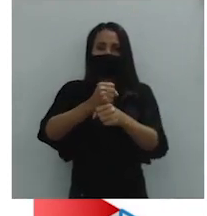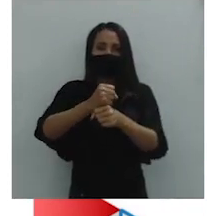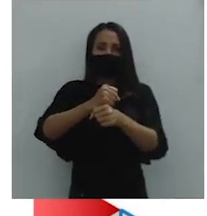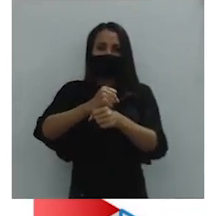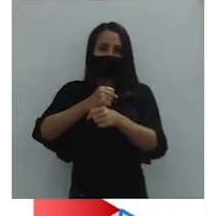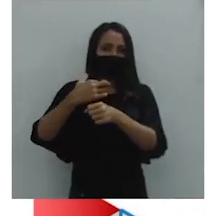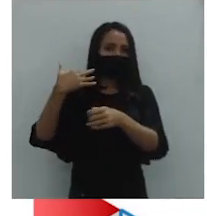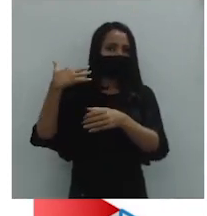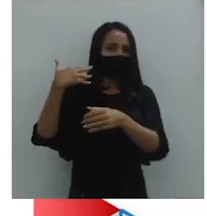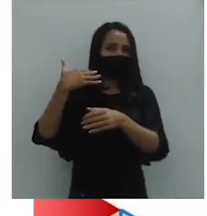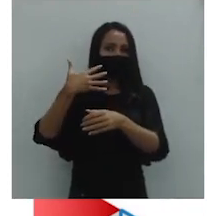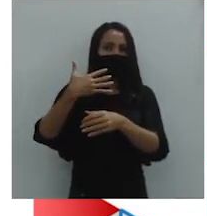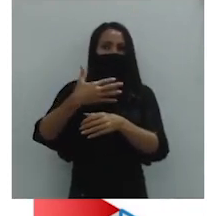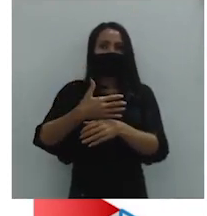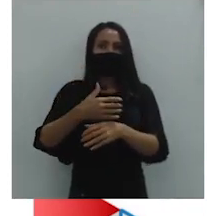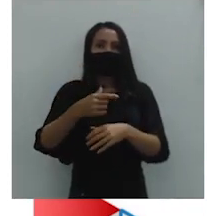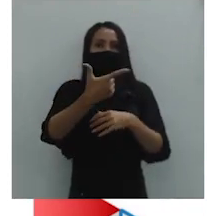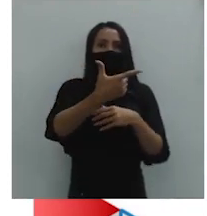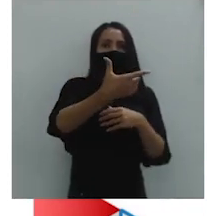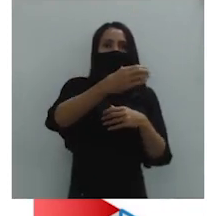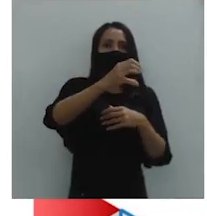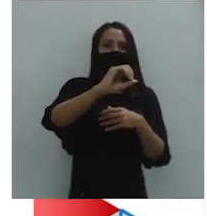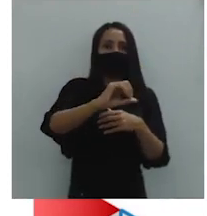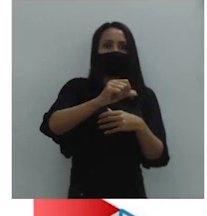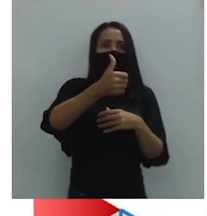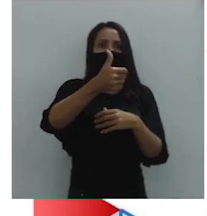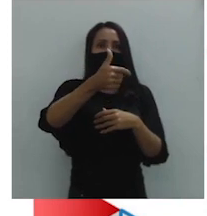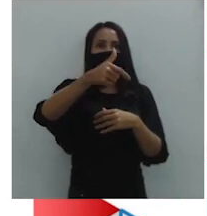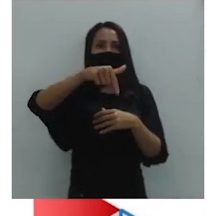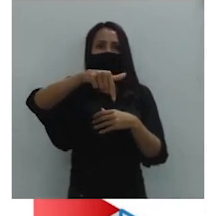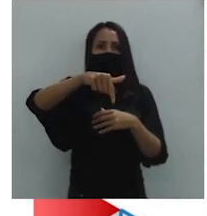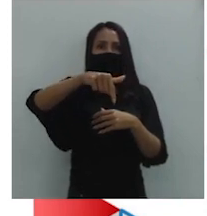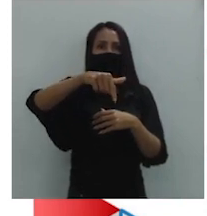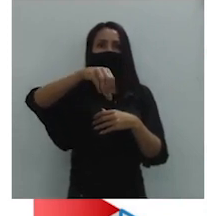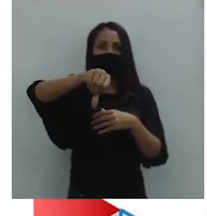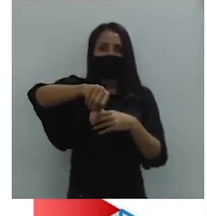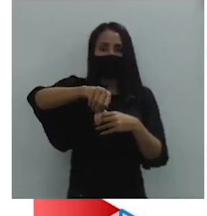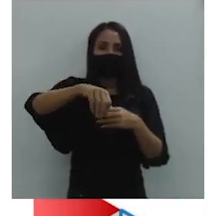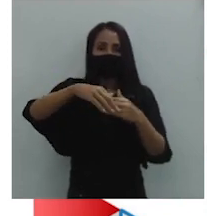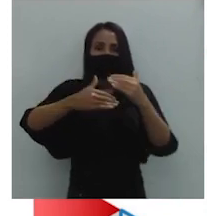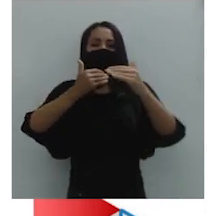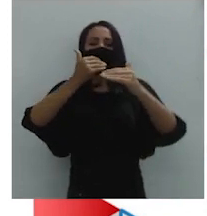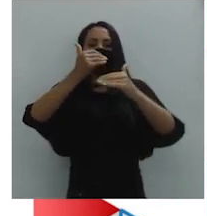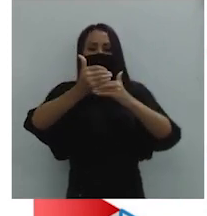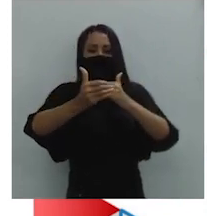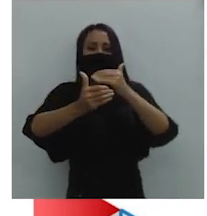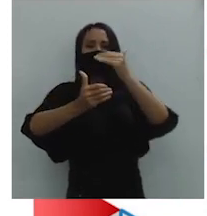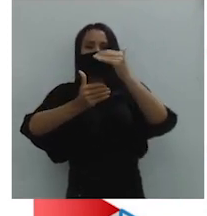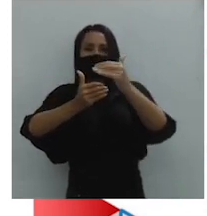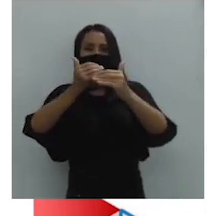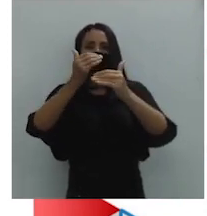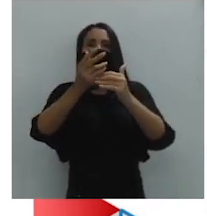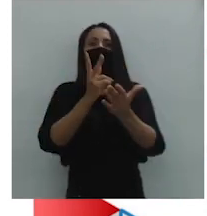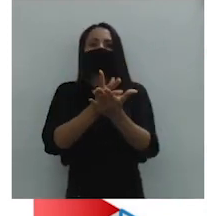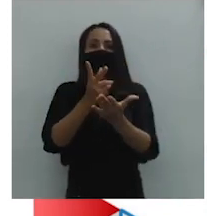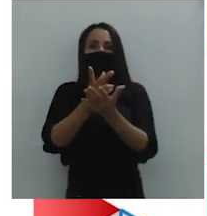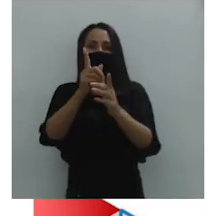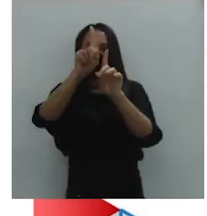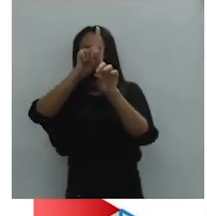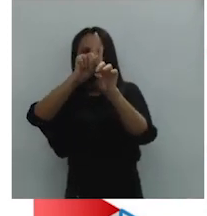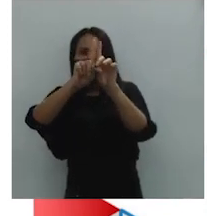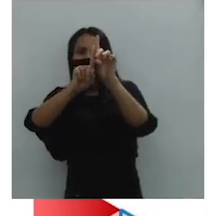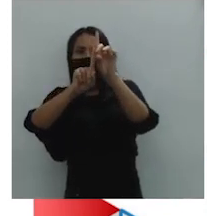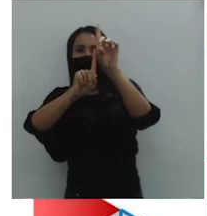de 2019, segundo trimestre de 2019, a tendência dela é sempre subir.